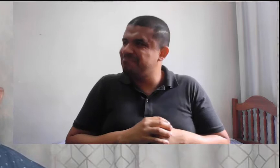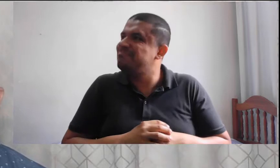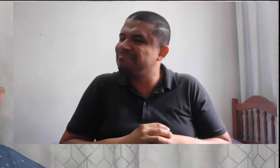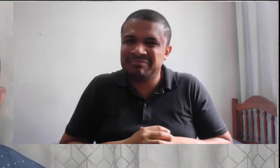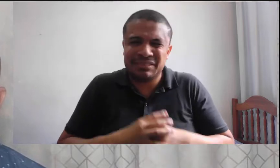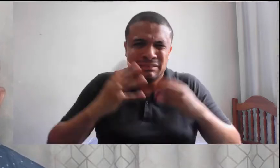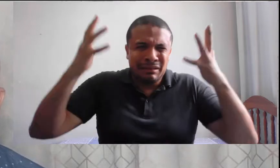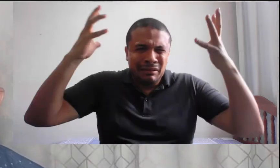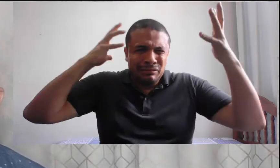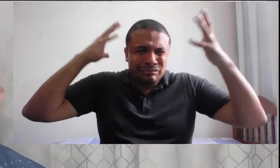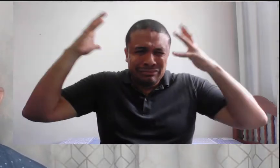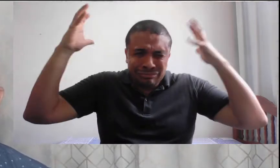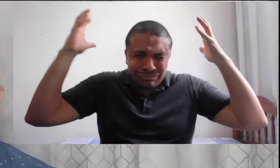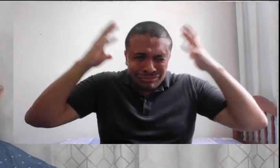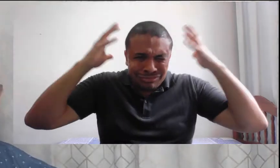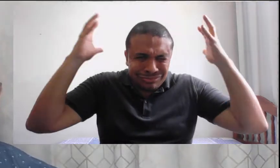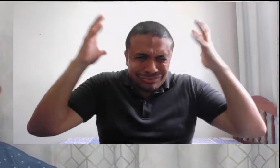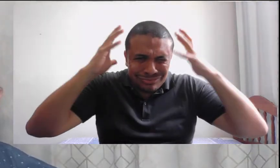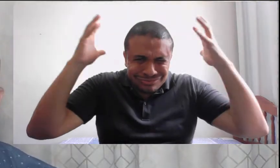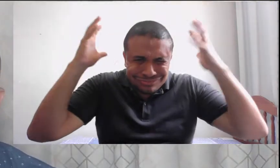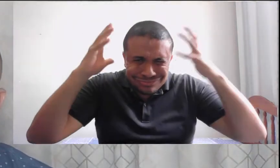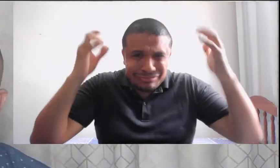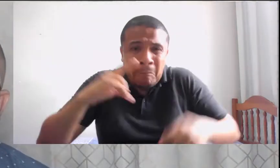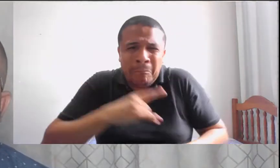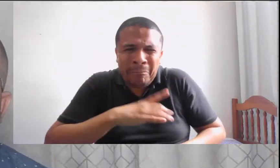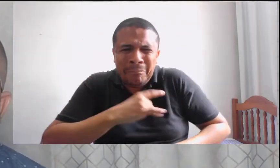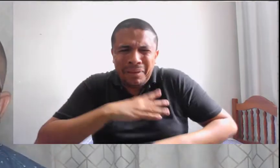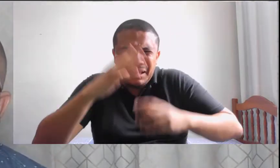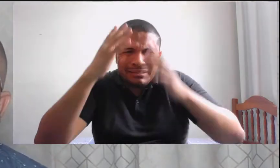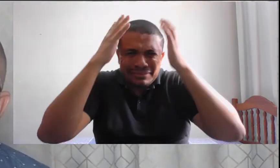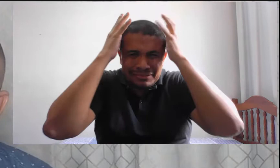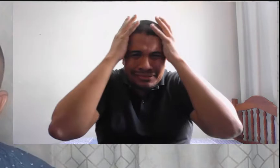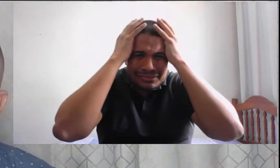cheios de opressão, cheios de medo,